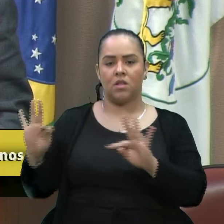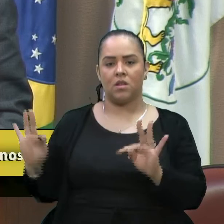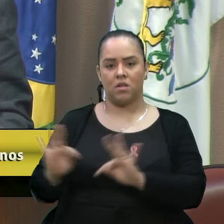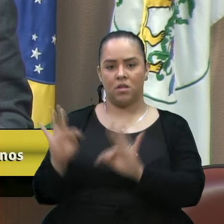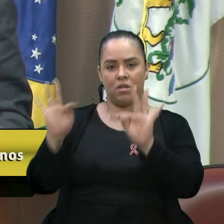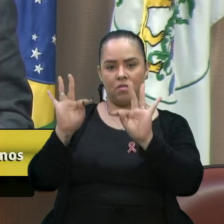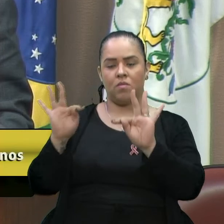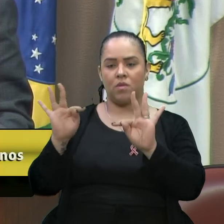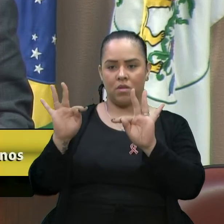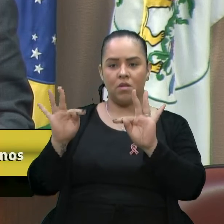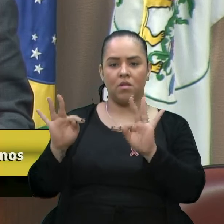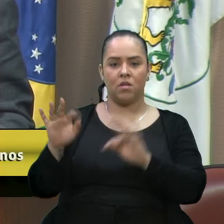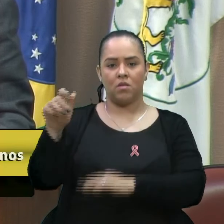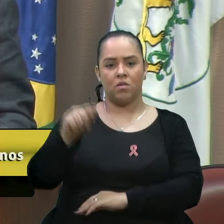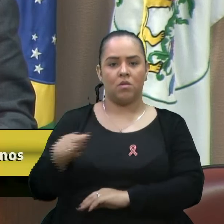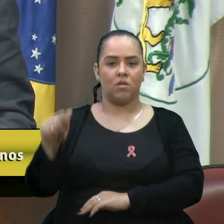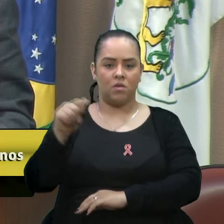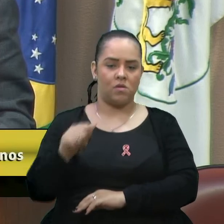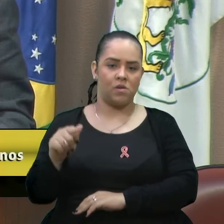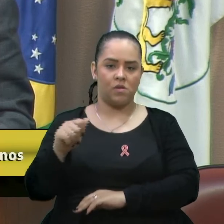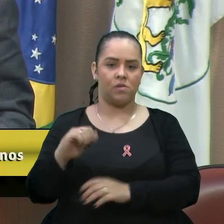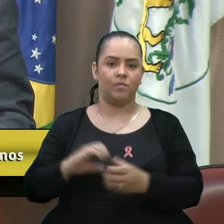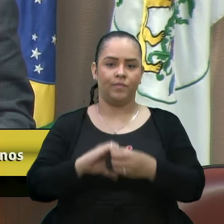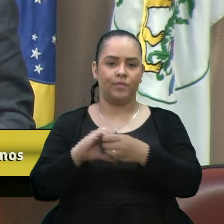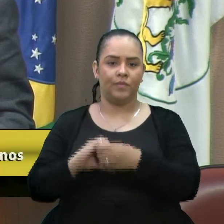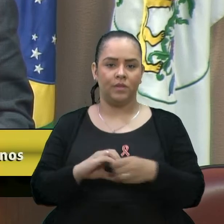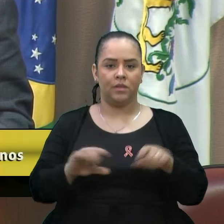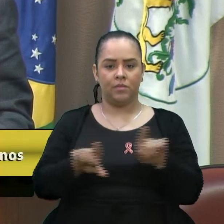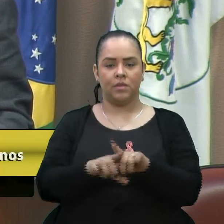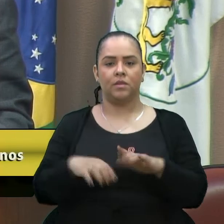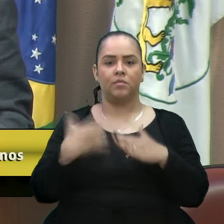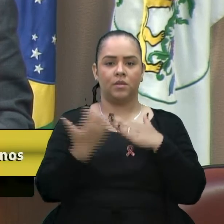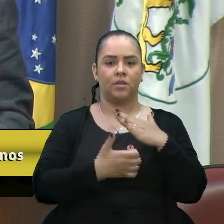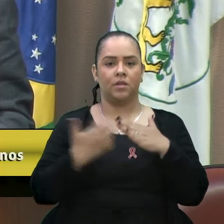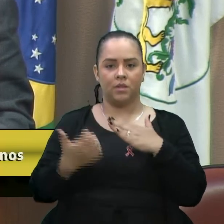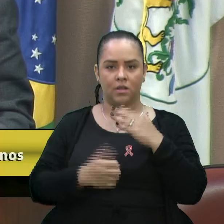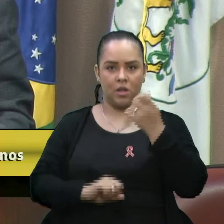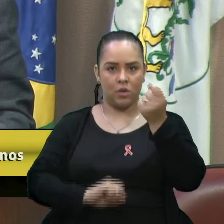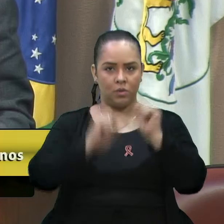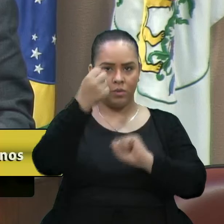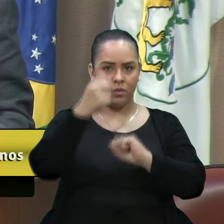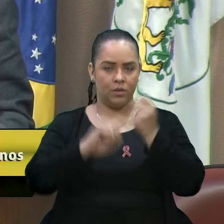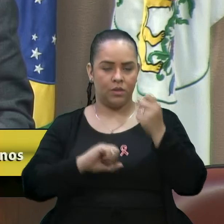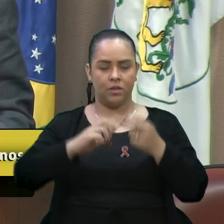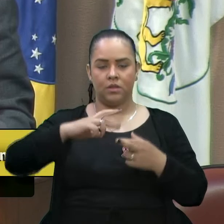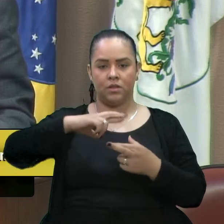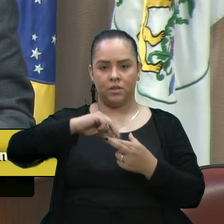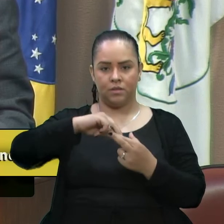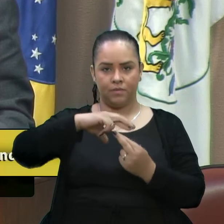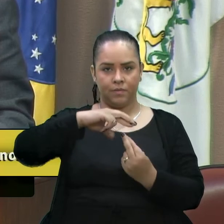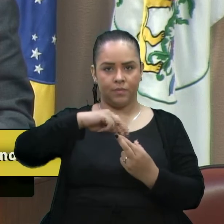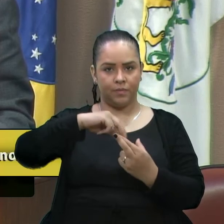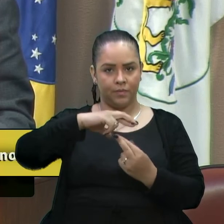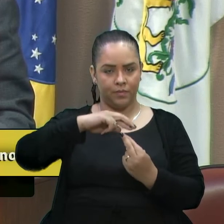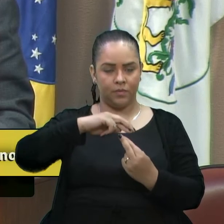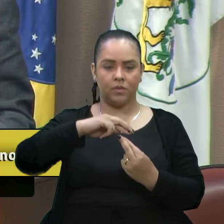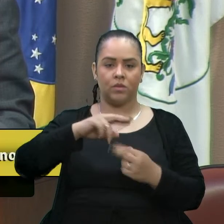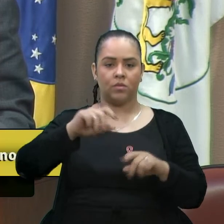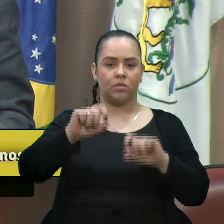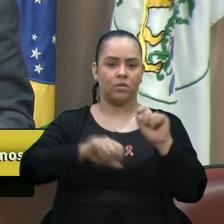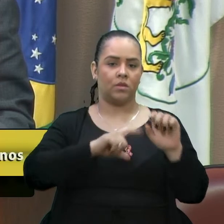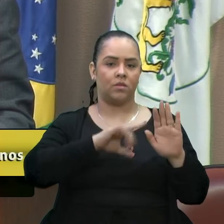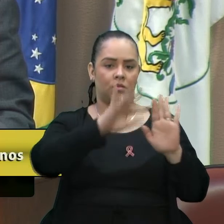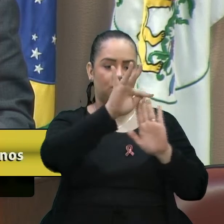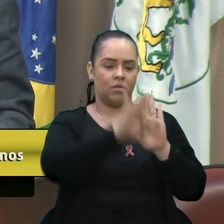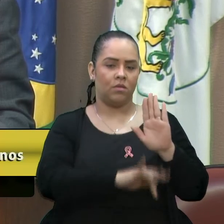para associações cooperativas, além de empresas e indústrias de reciclagem. Para tal, o texto indica a criação